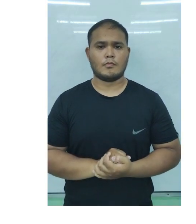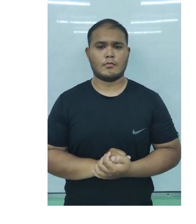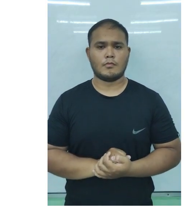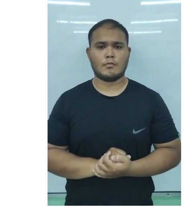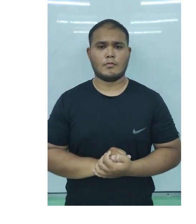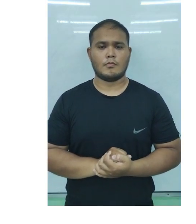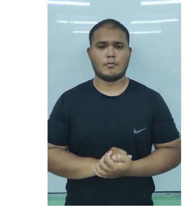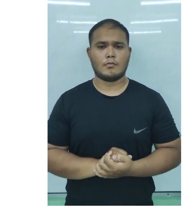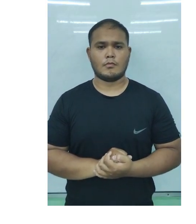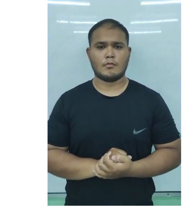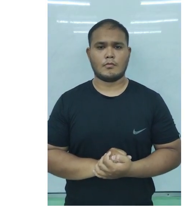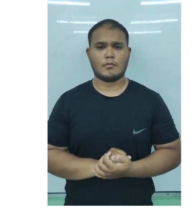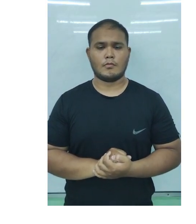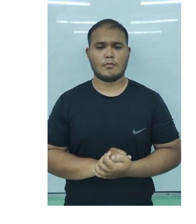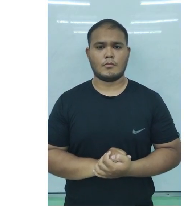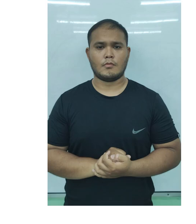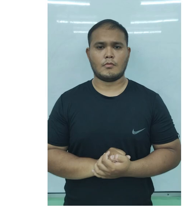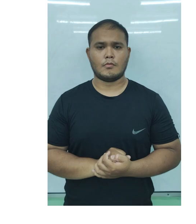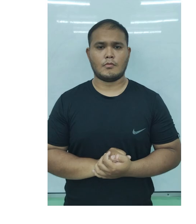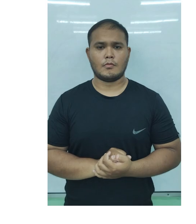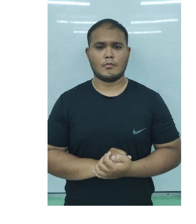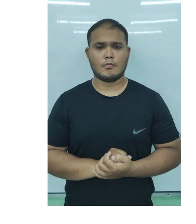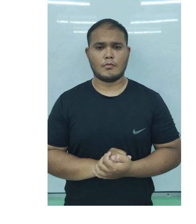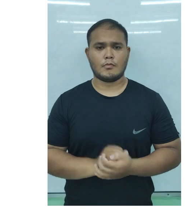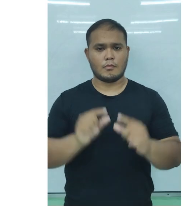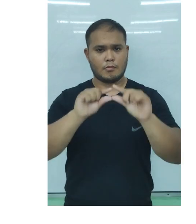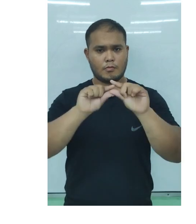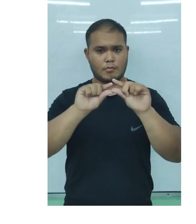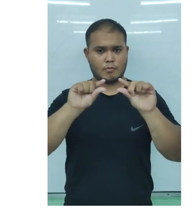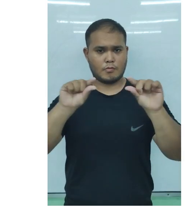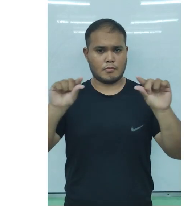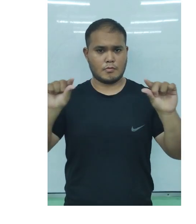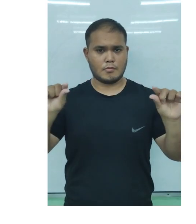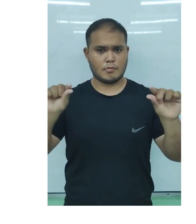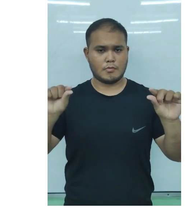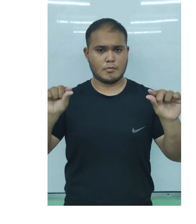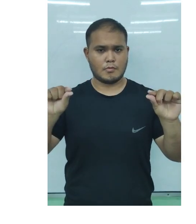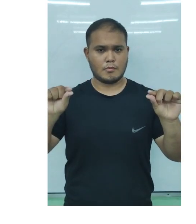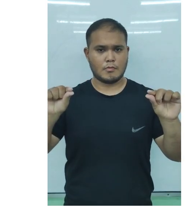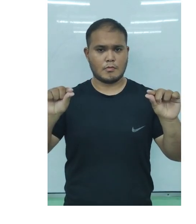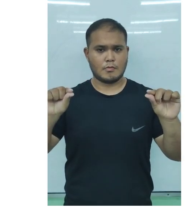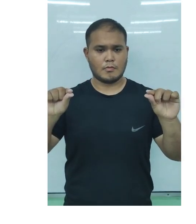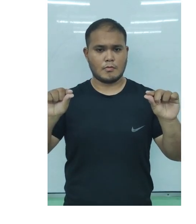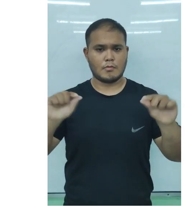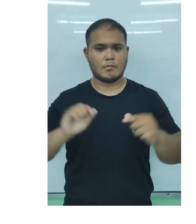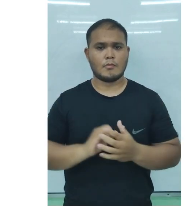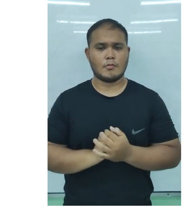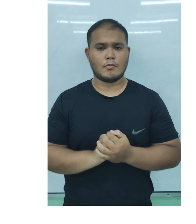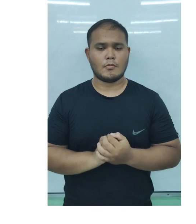a tradução, né? Aqui, essa primeira frase que está no exemplo de